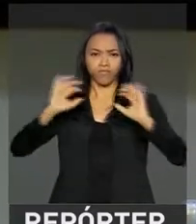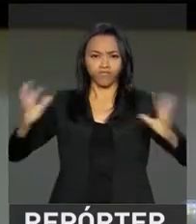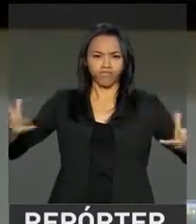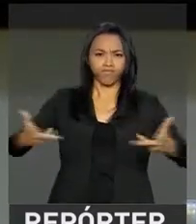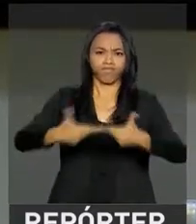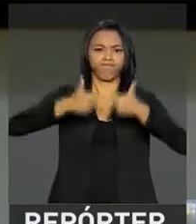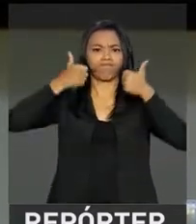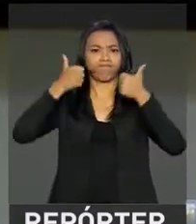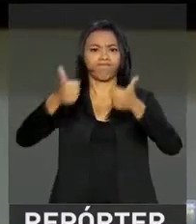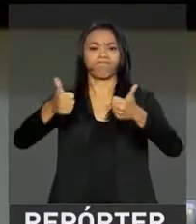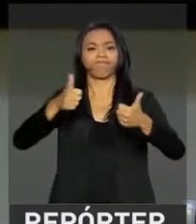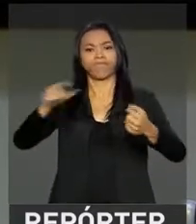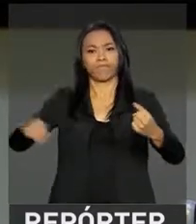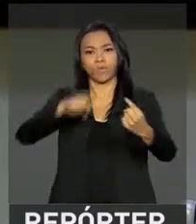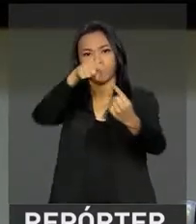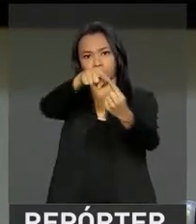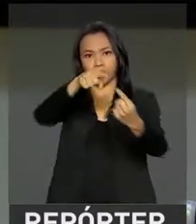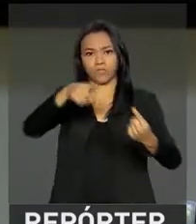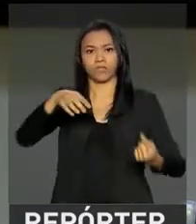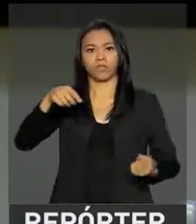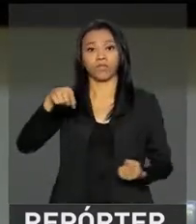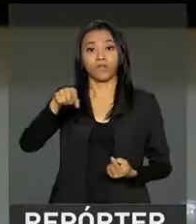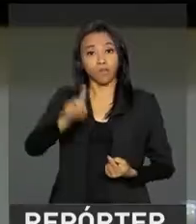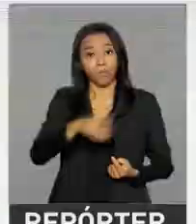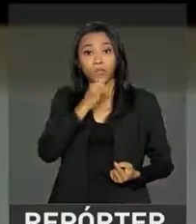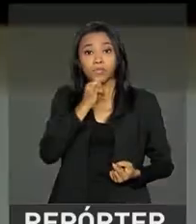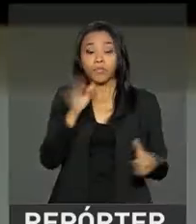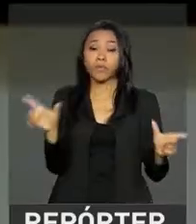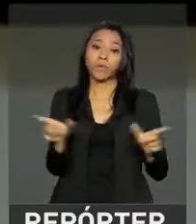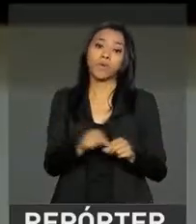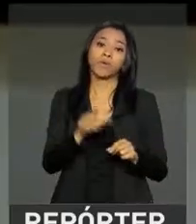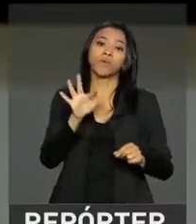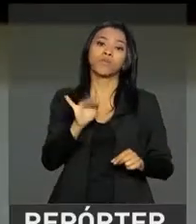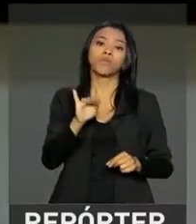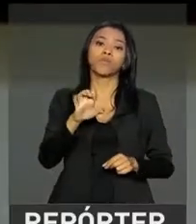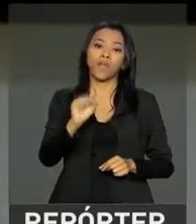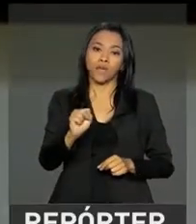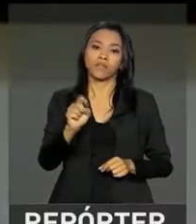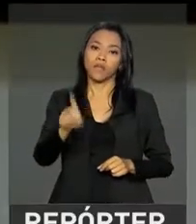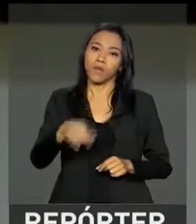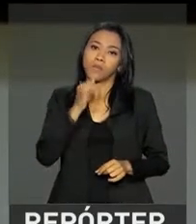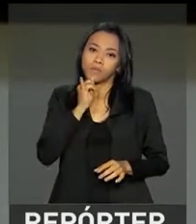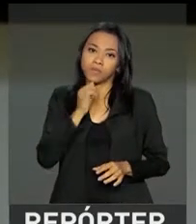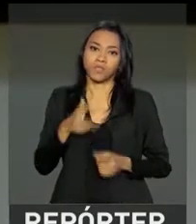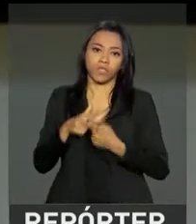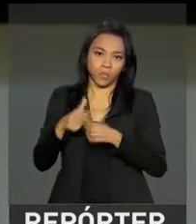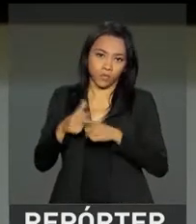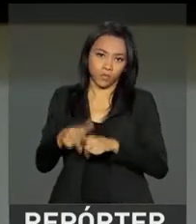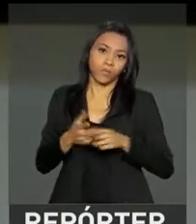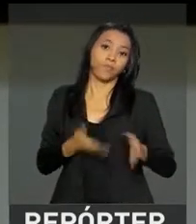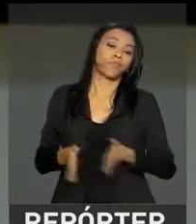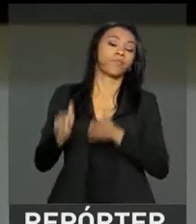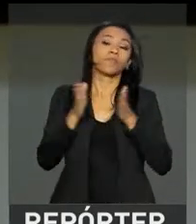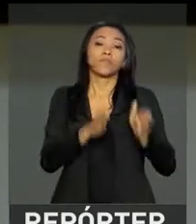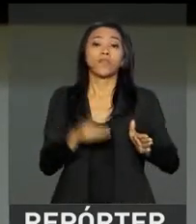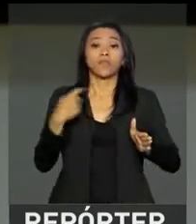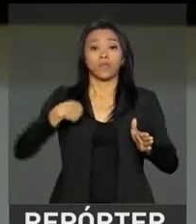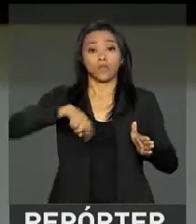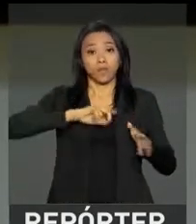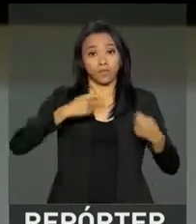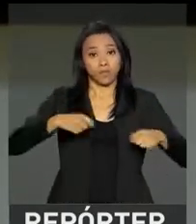aperfeiçoada ou próximo do ideal. O ajuste do FIES é um exemplo. O mais importante é nós termos essa clareza,